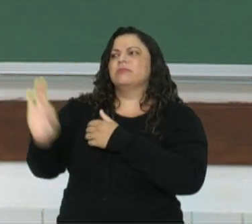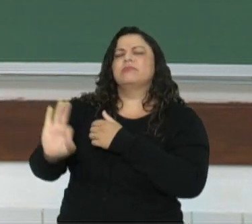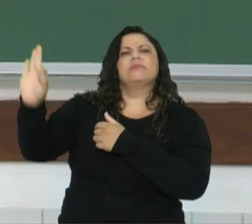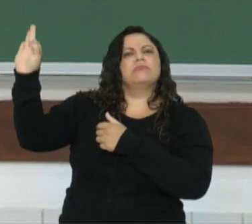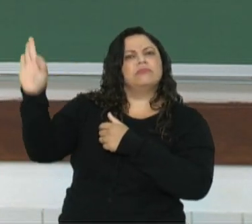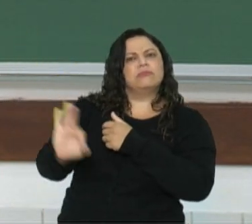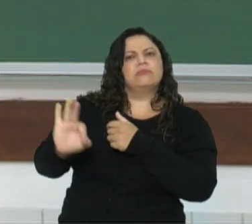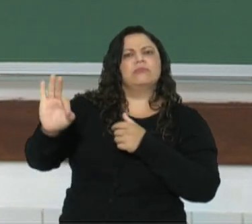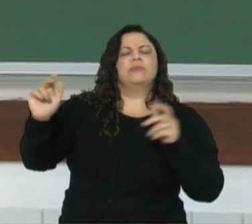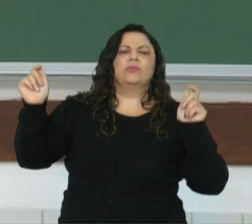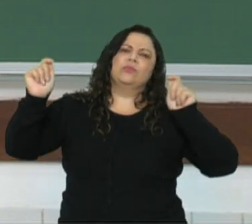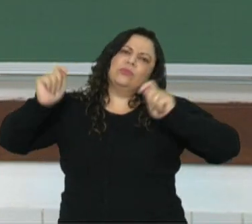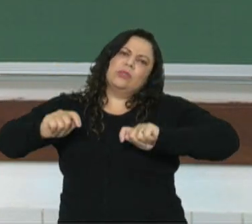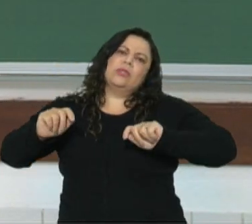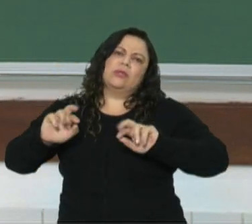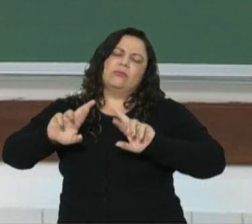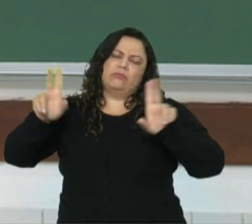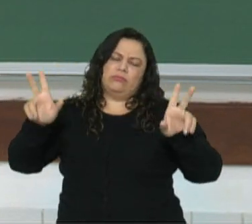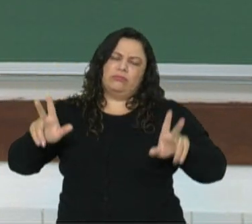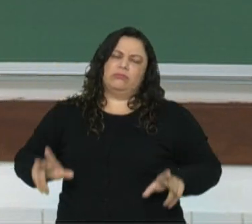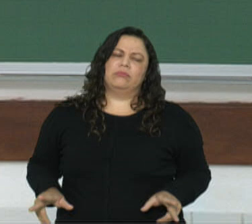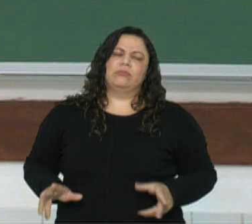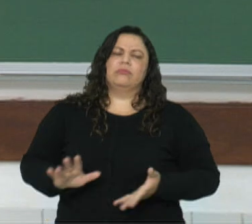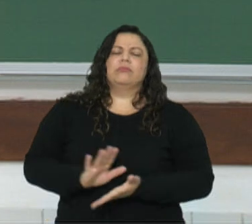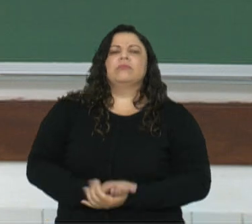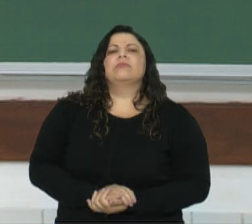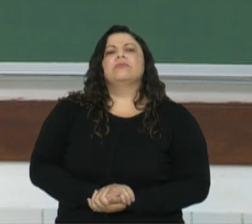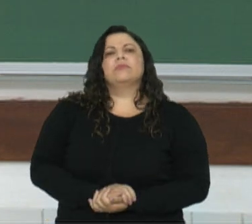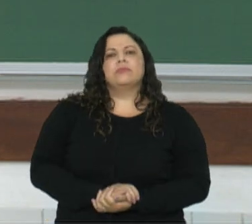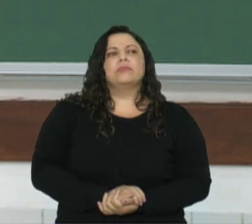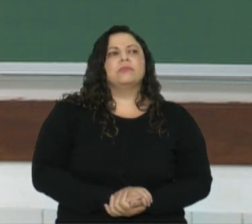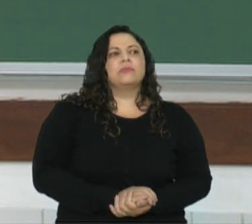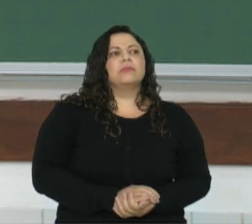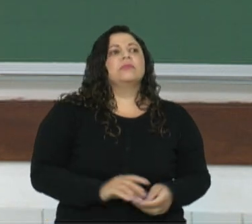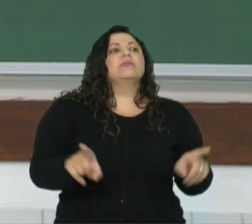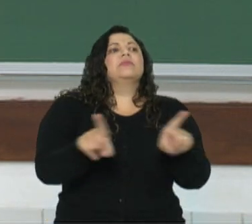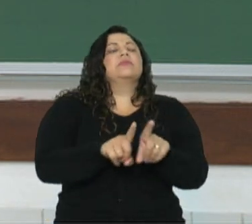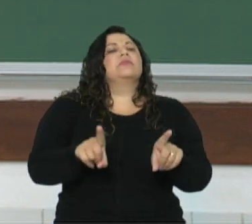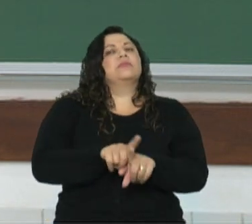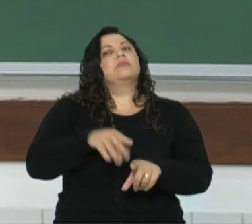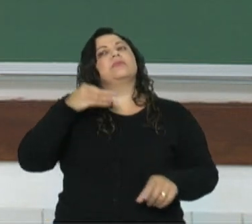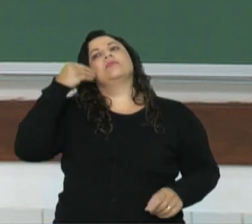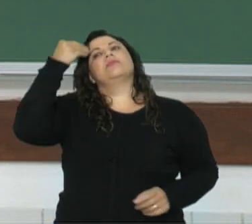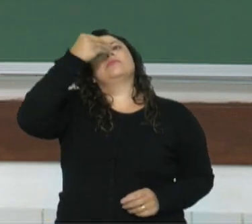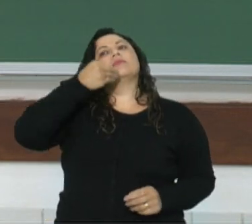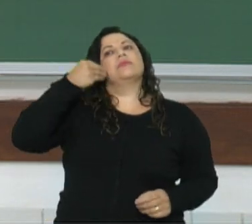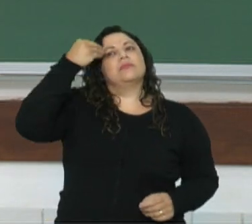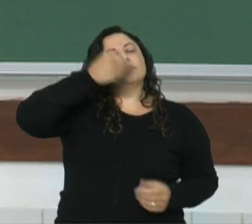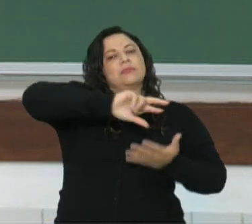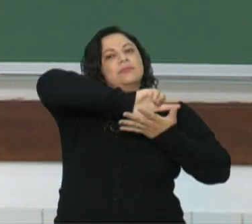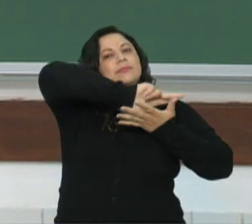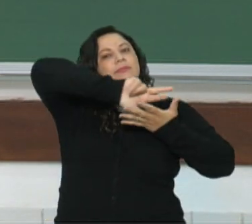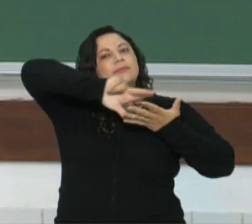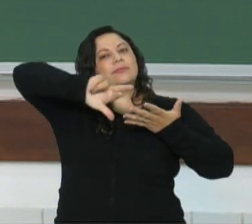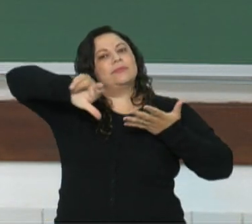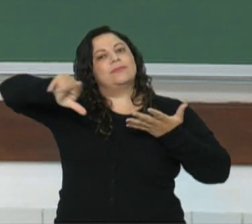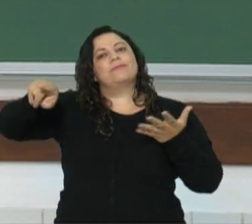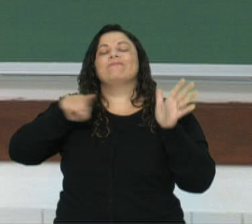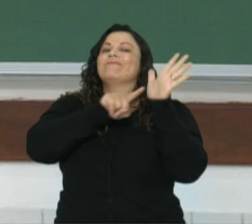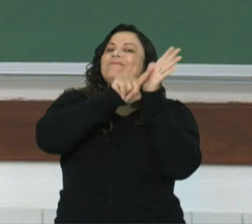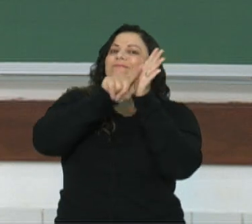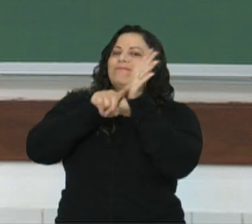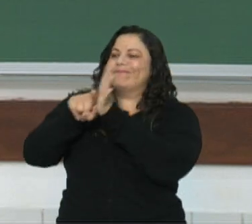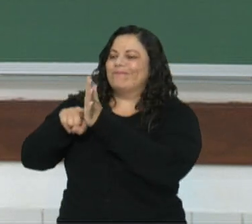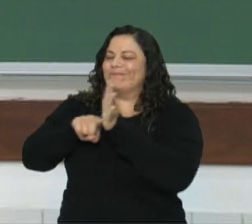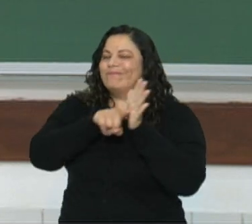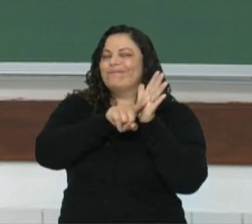porcentagens de determinado fator. E ainda experimental você pode ter várias pesquisas particulares